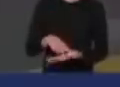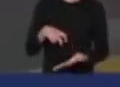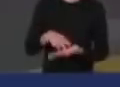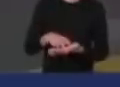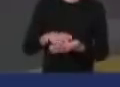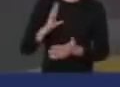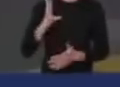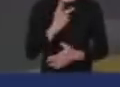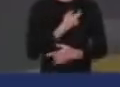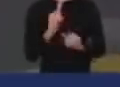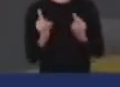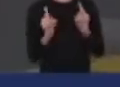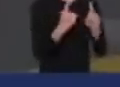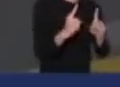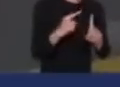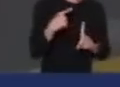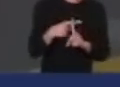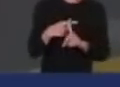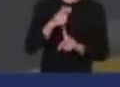criminosa, por